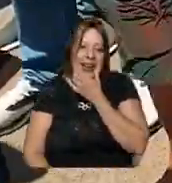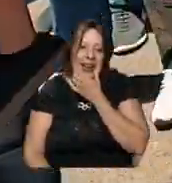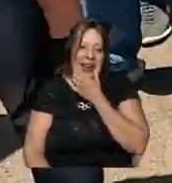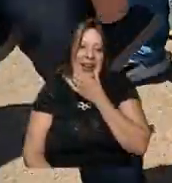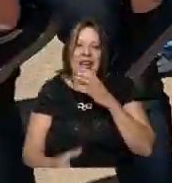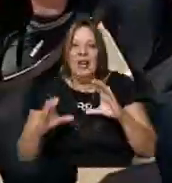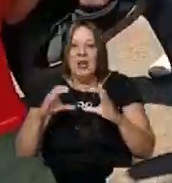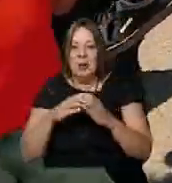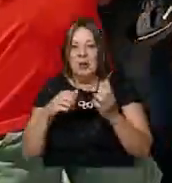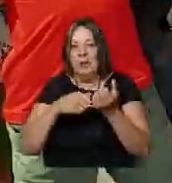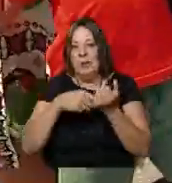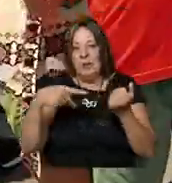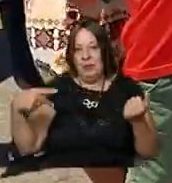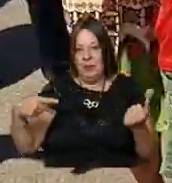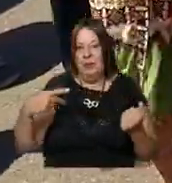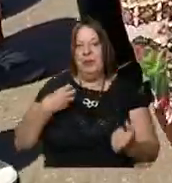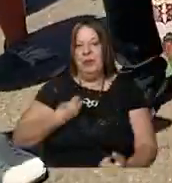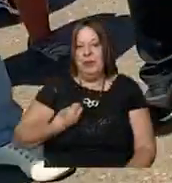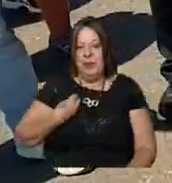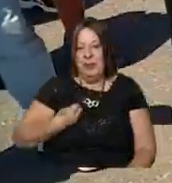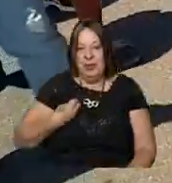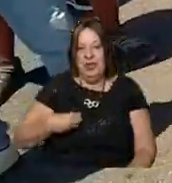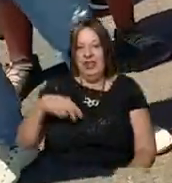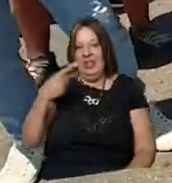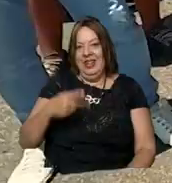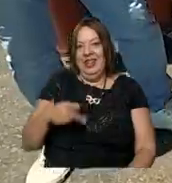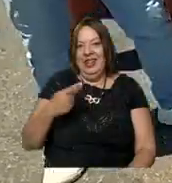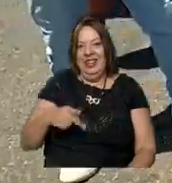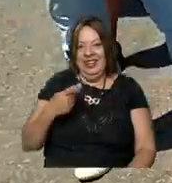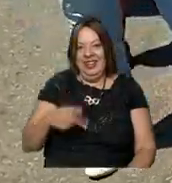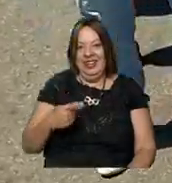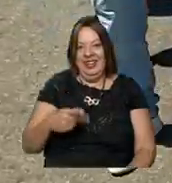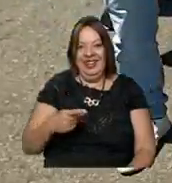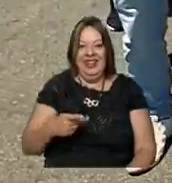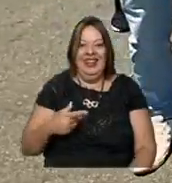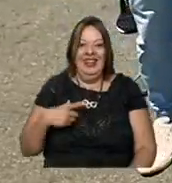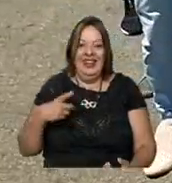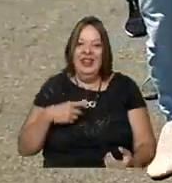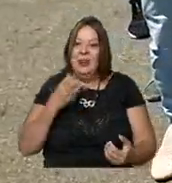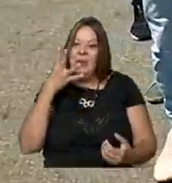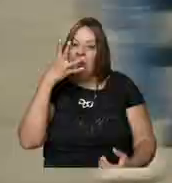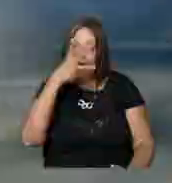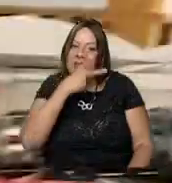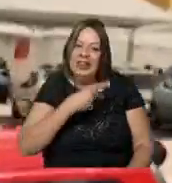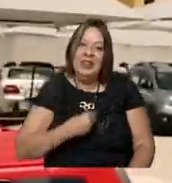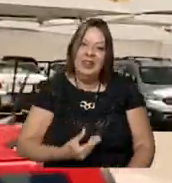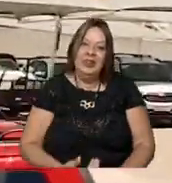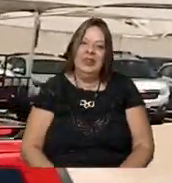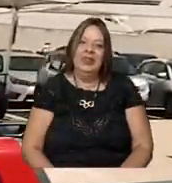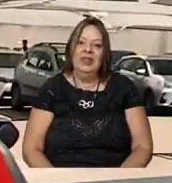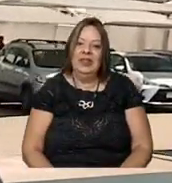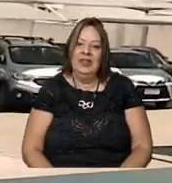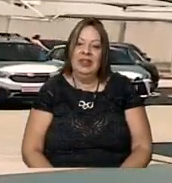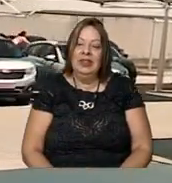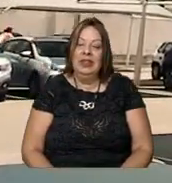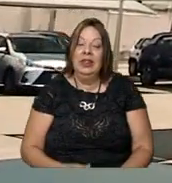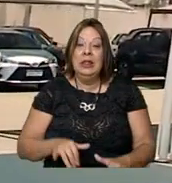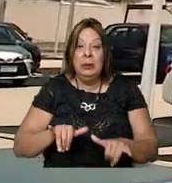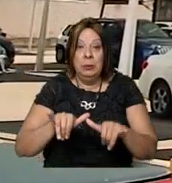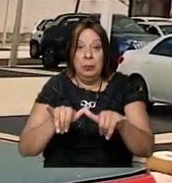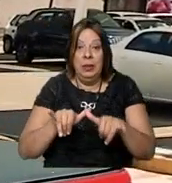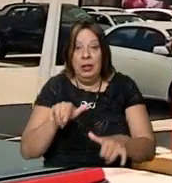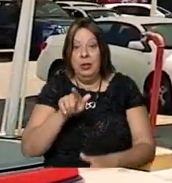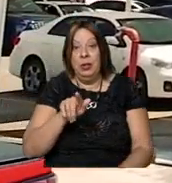Caju Cap marcou presença nessa animada entrega. Que bonito, hein? No G Barbosa